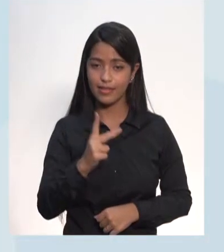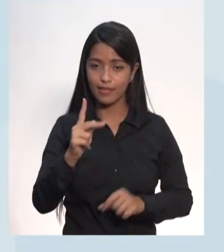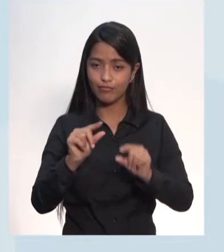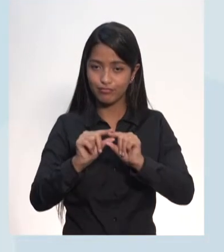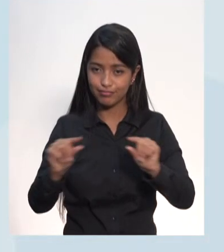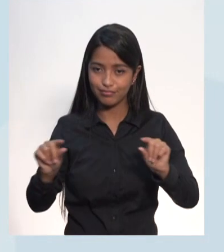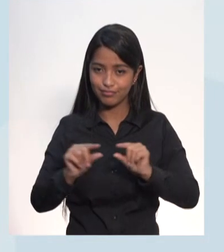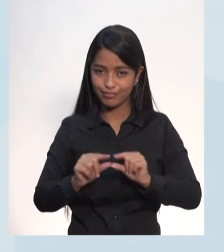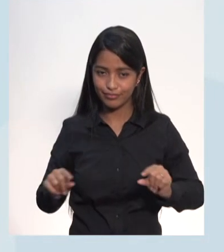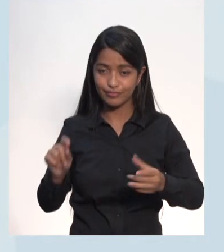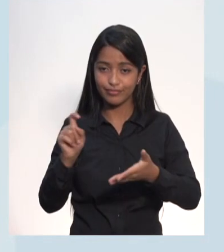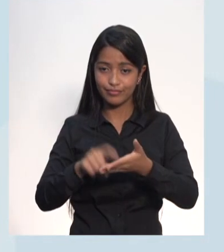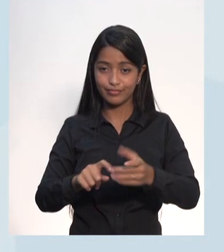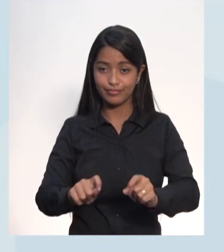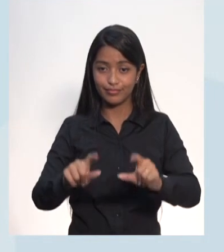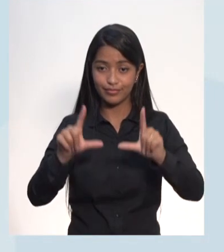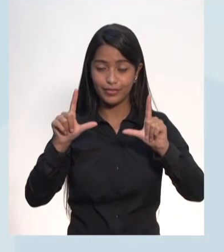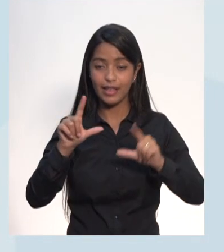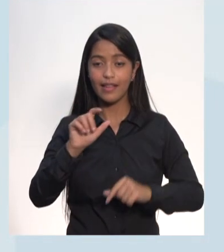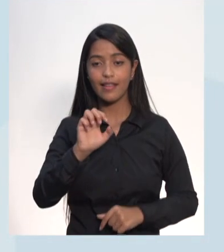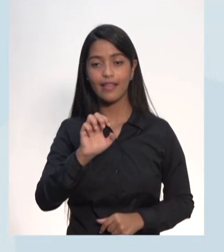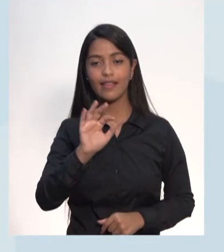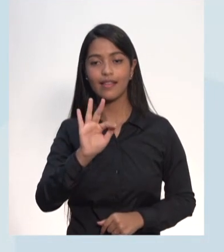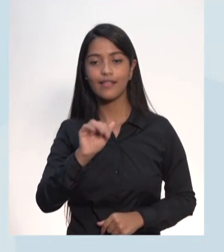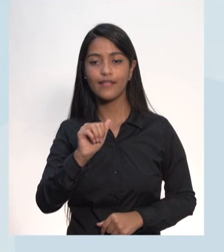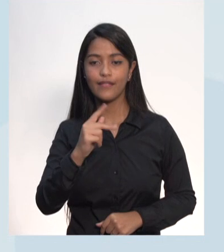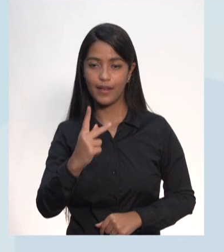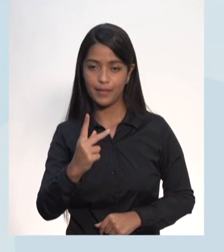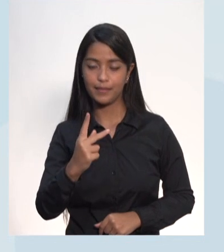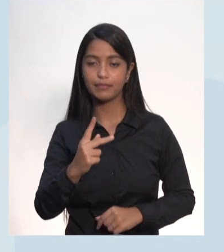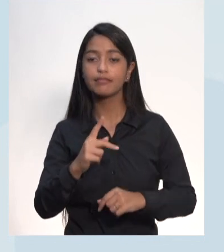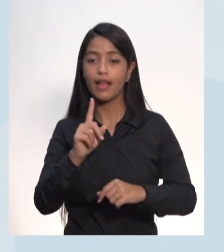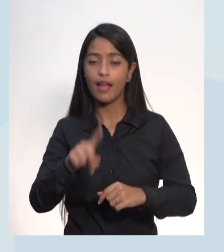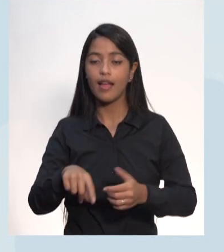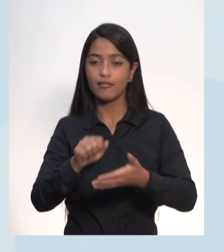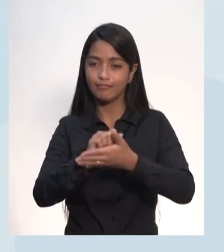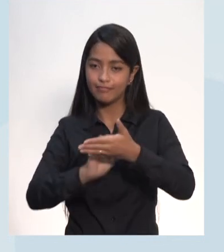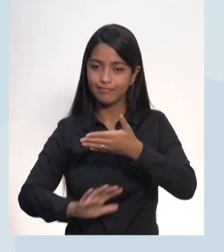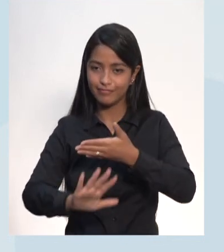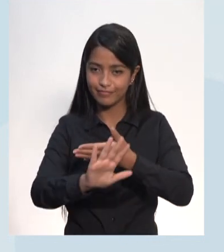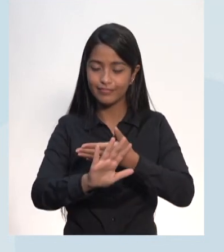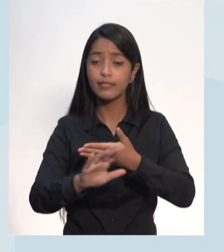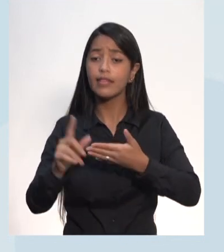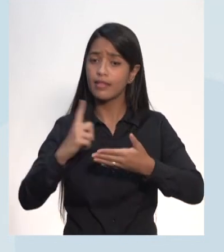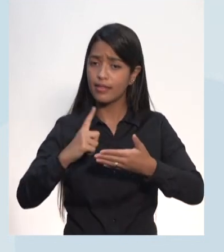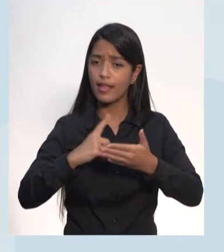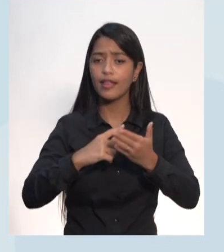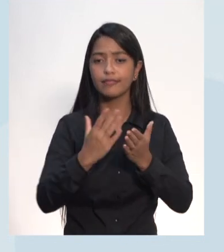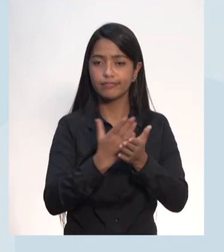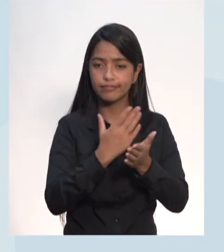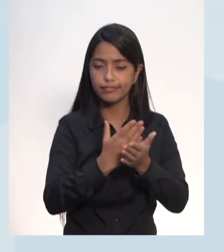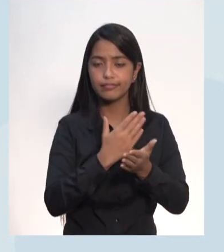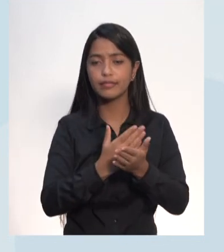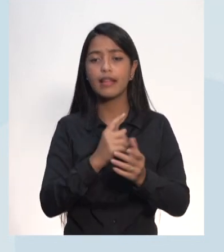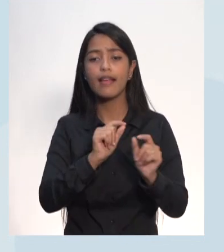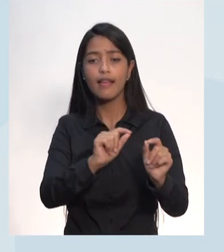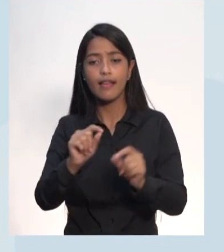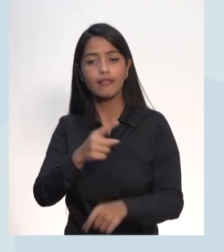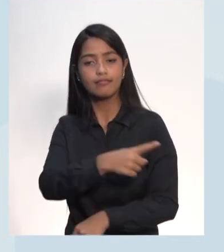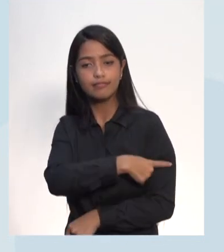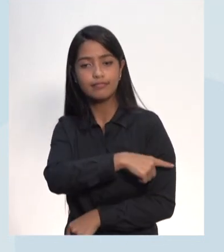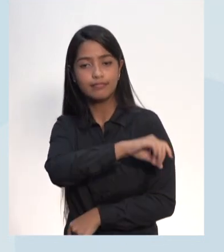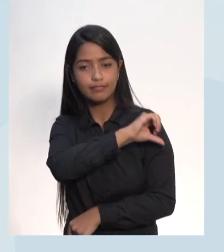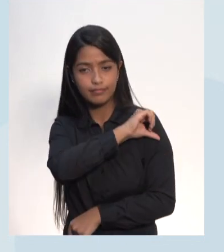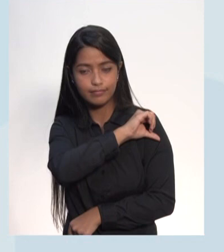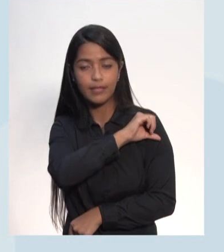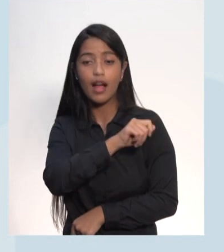página do currículo, e lá a gente vai ter os materiais, tanto do ensino fundamental, cadernos do estudante e professor,